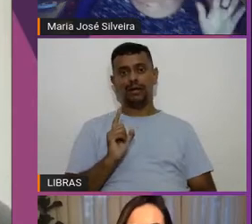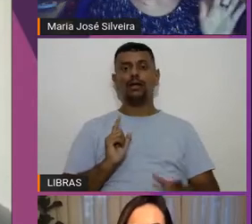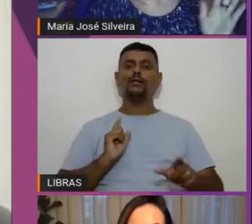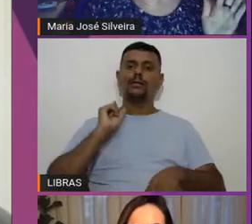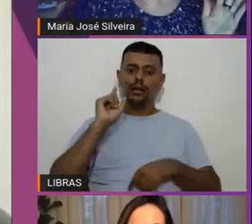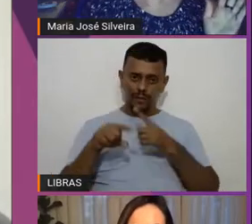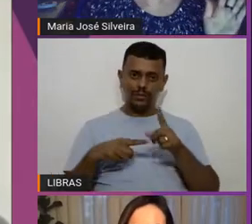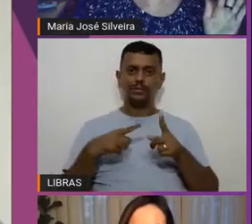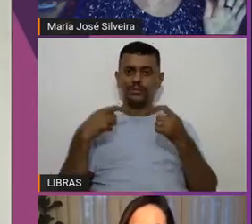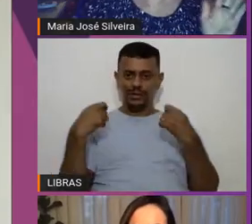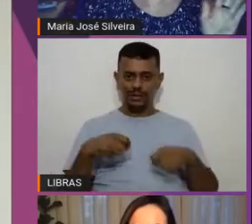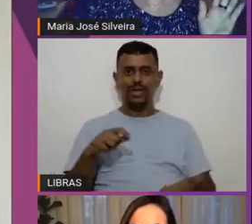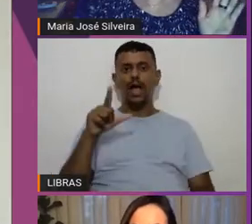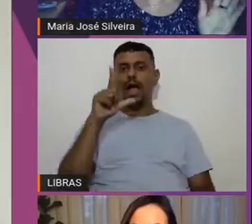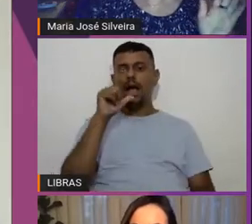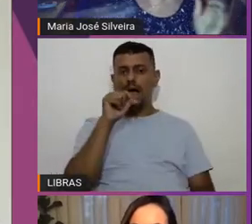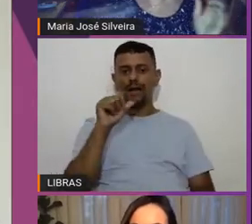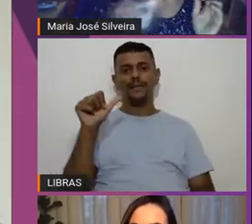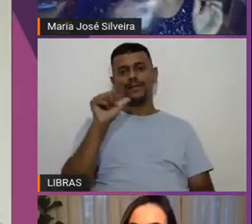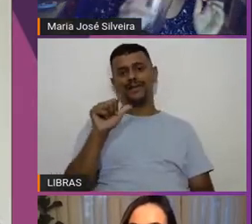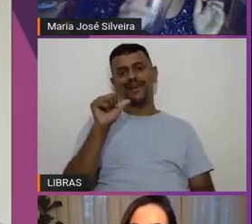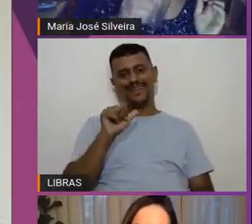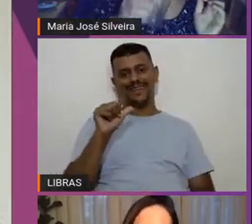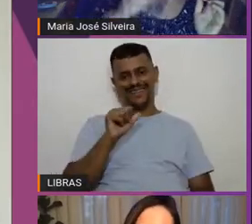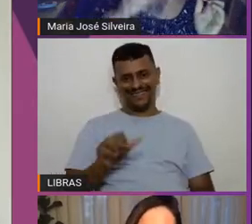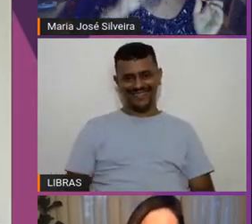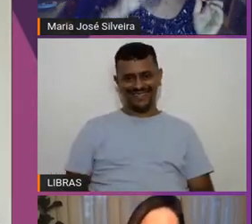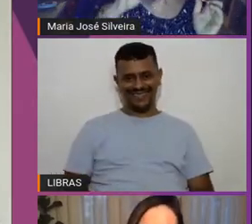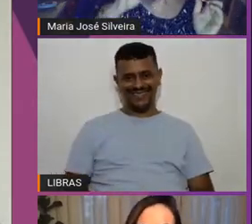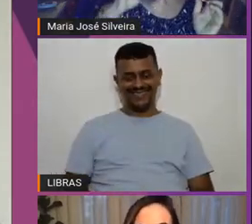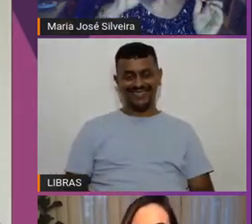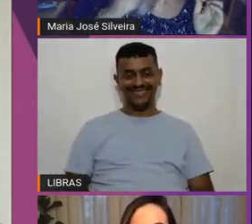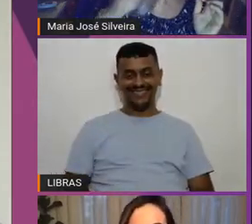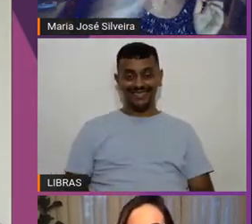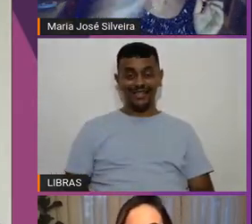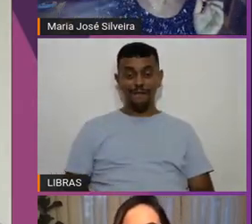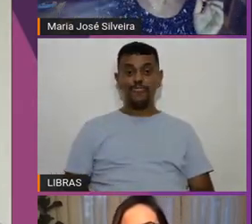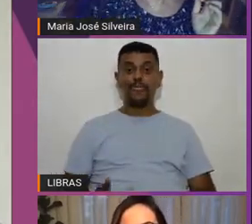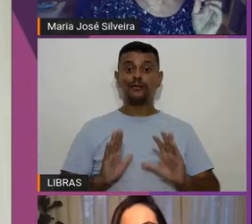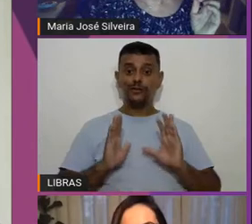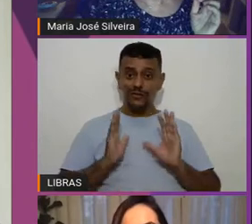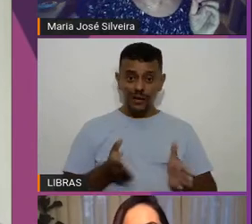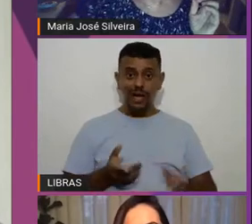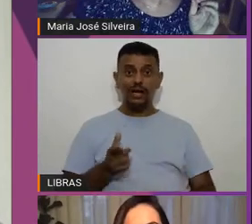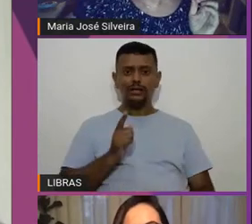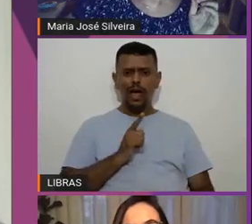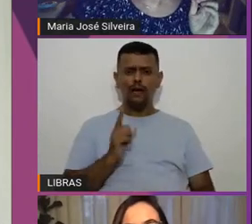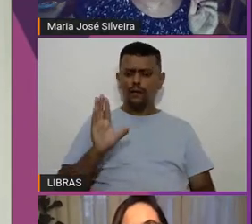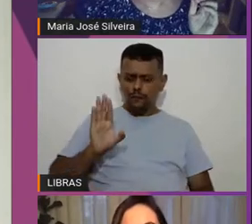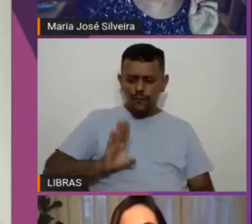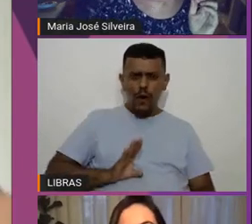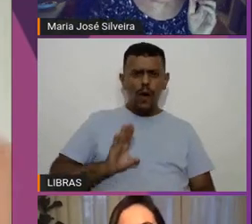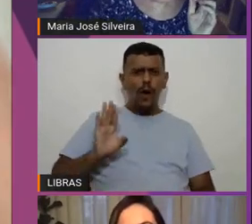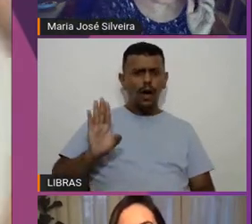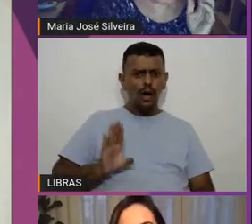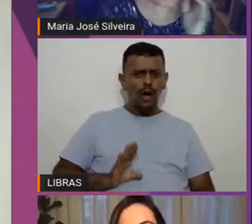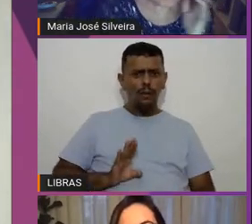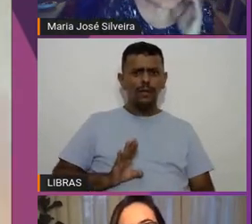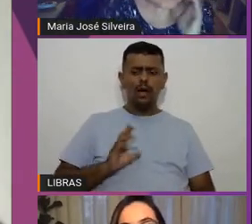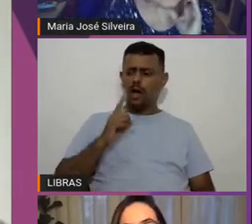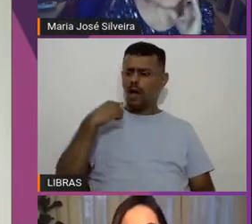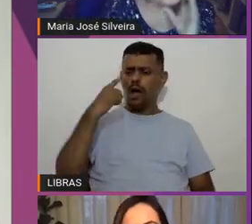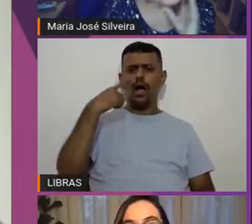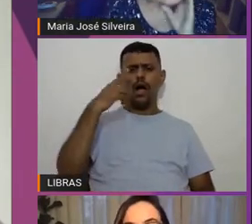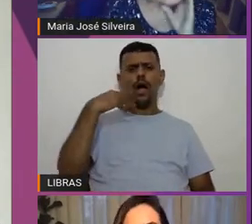É verdade e aí eu sentia que eu tava com fome horas depois que tá com fome a gente tava com uma